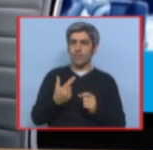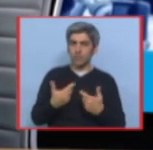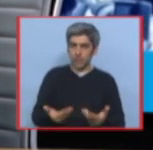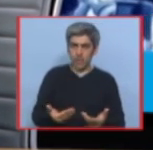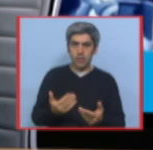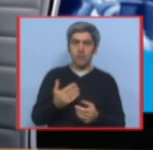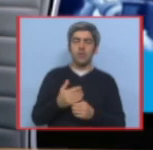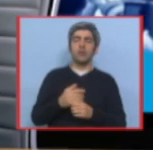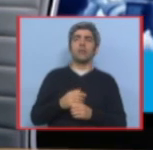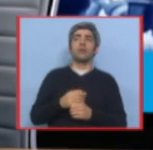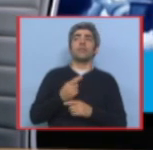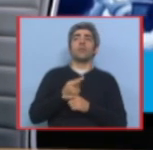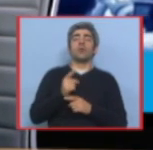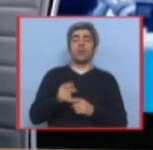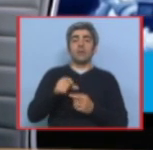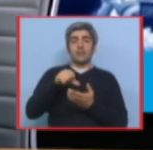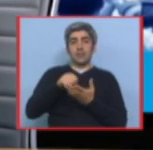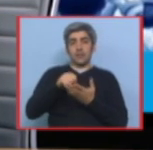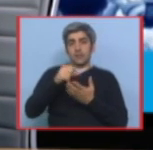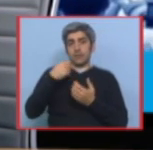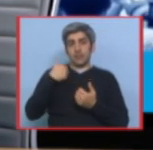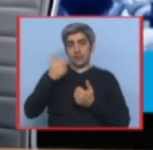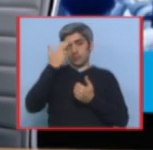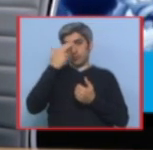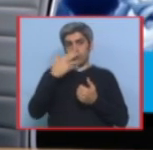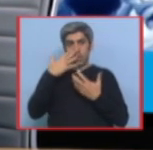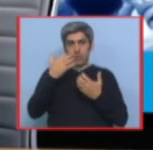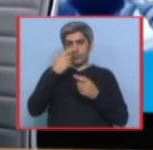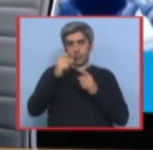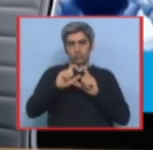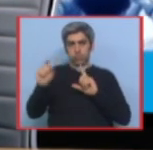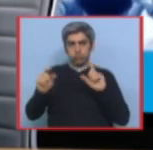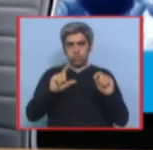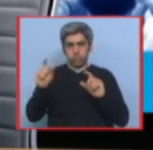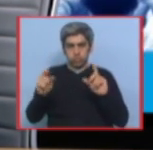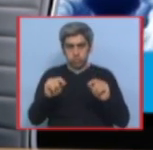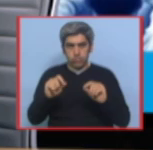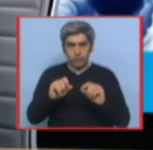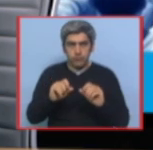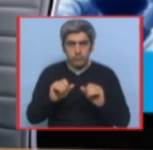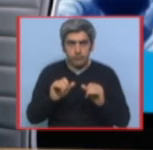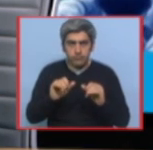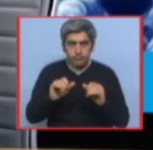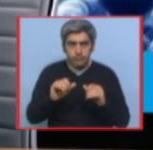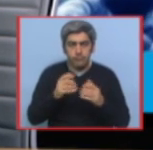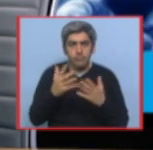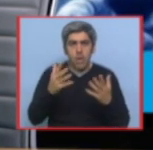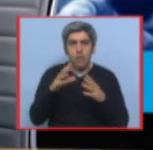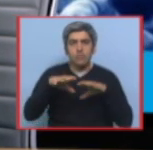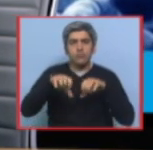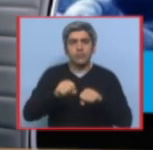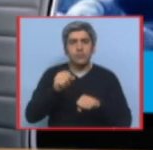rapidamente, porque os centros das cidades estão a esvaziar-se de pessoas e estão, neste momento, a ser ocupados grandemente